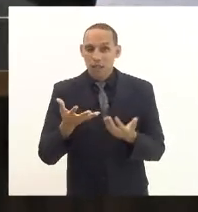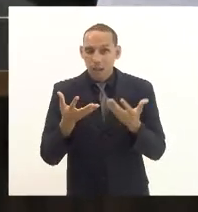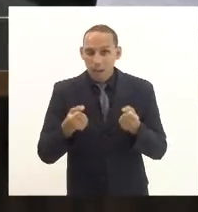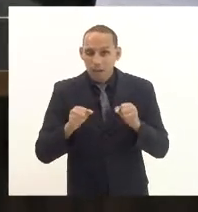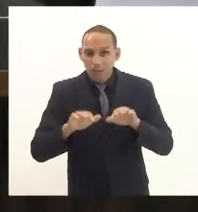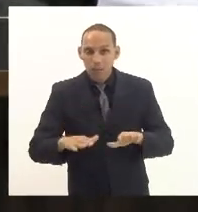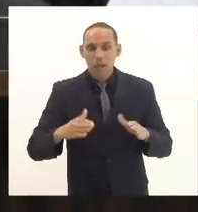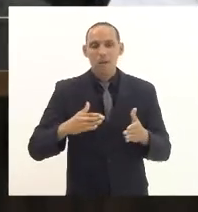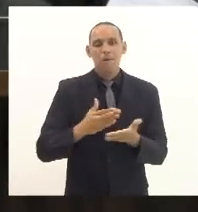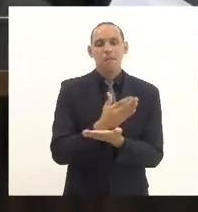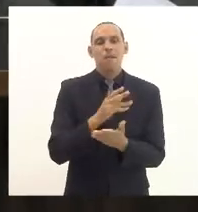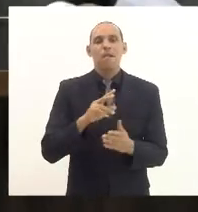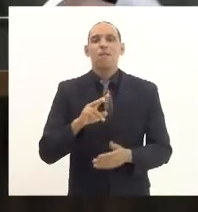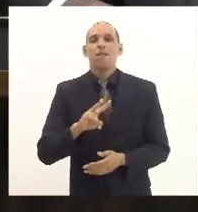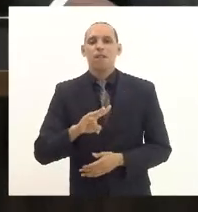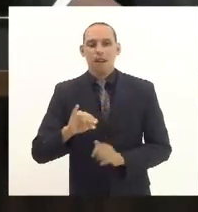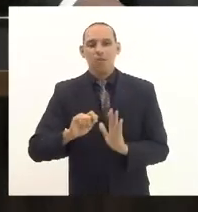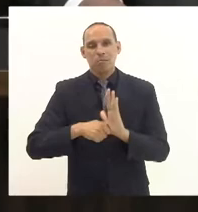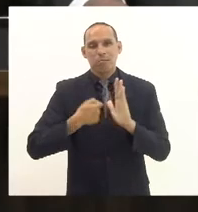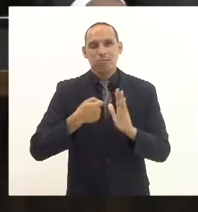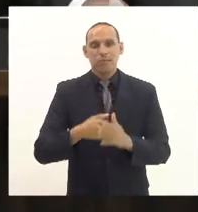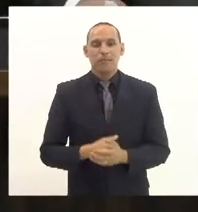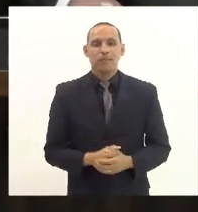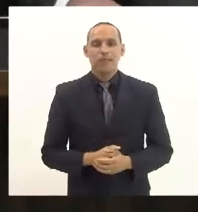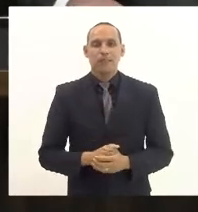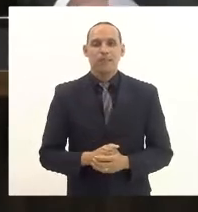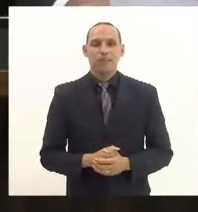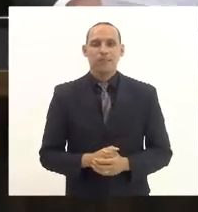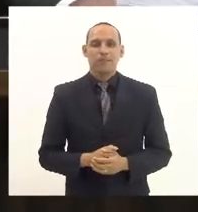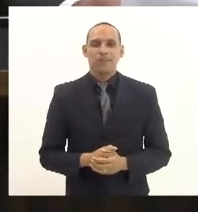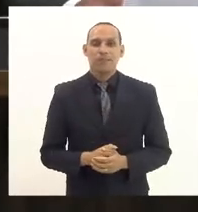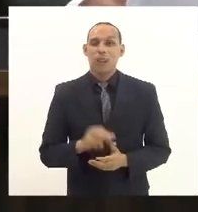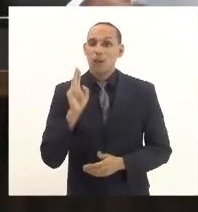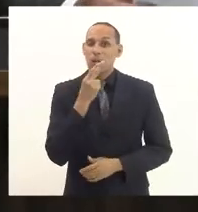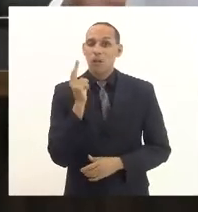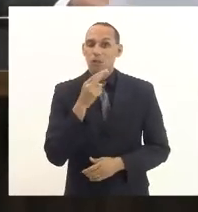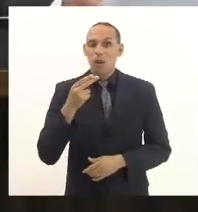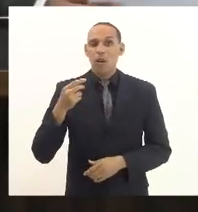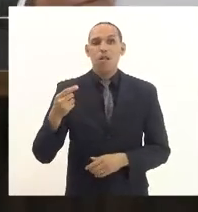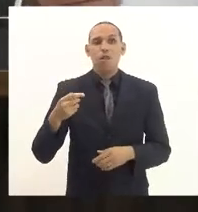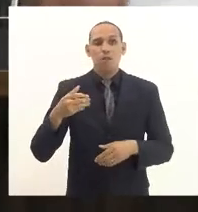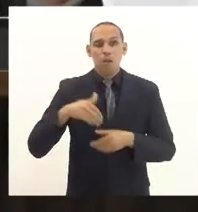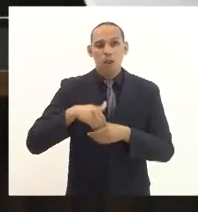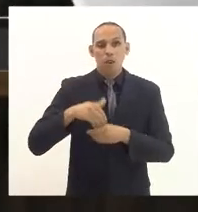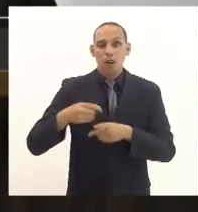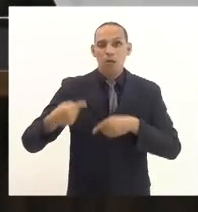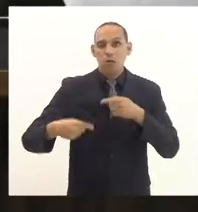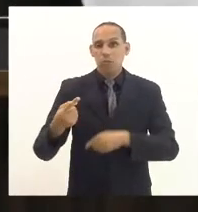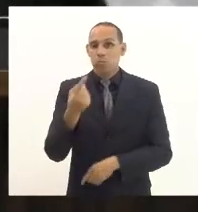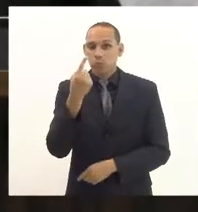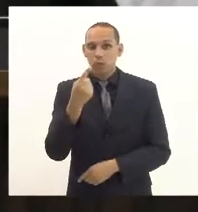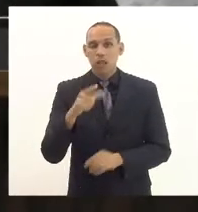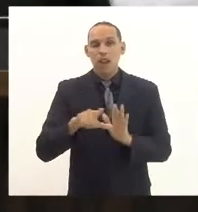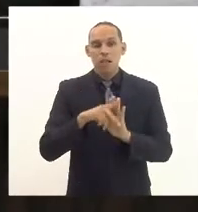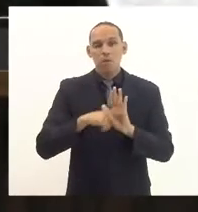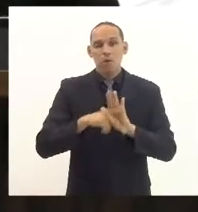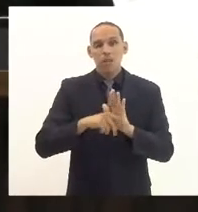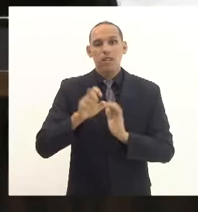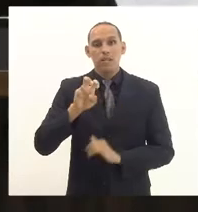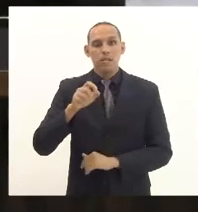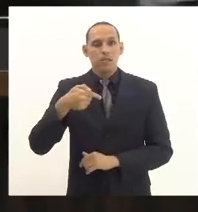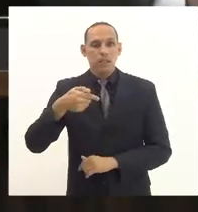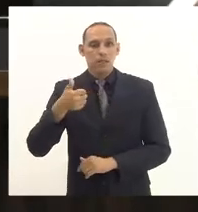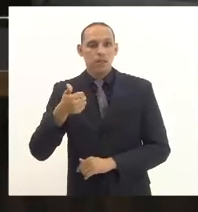estão aprovados, vai a autógrafo. Em regime de urgência, em votação, em discussão única, projeto de lei 5712 de